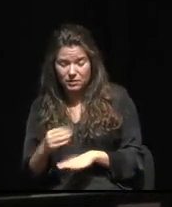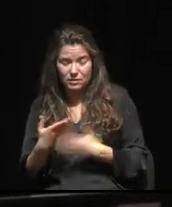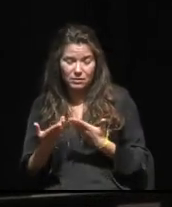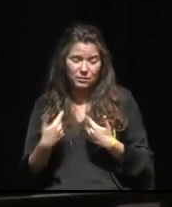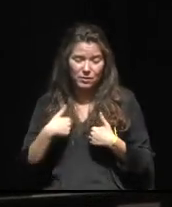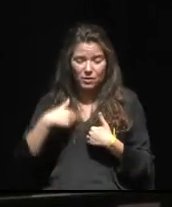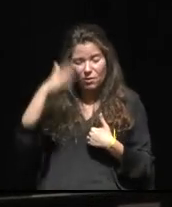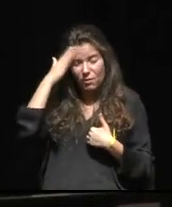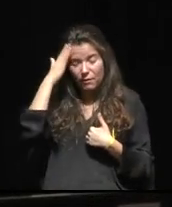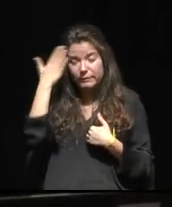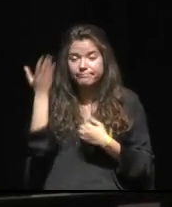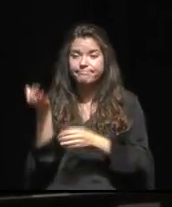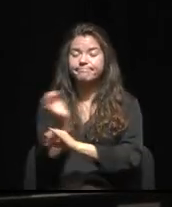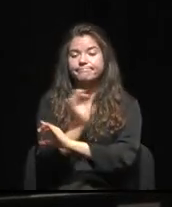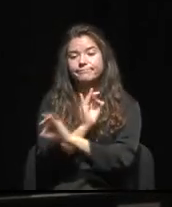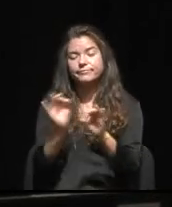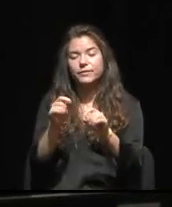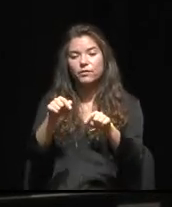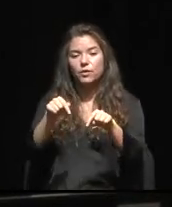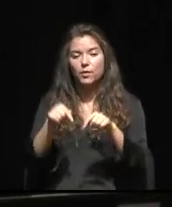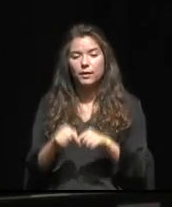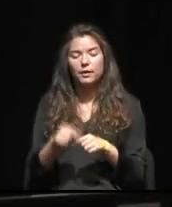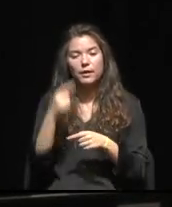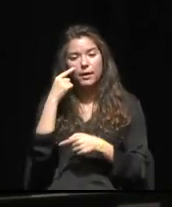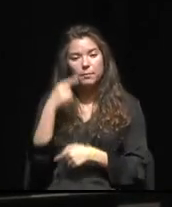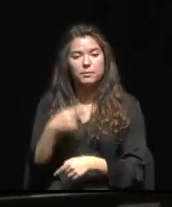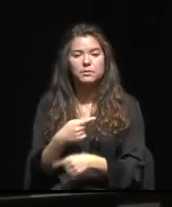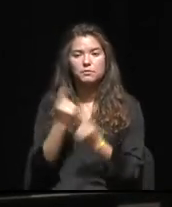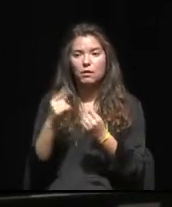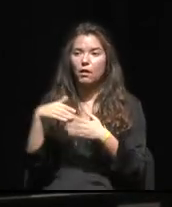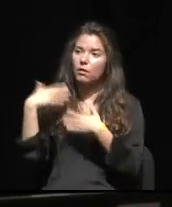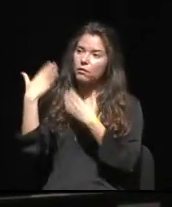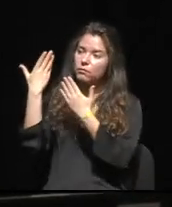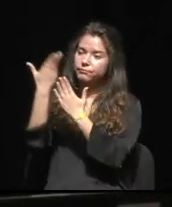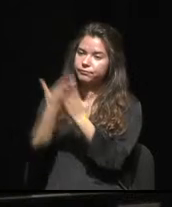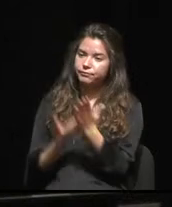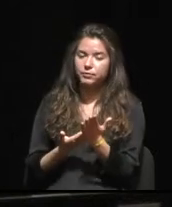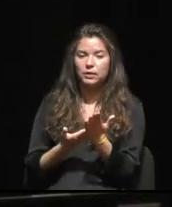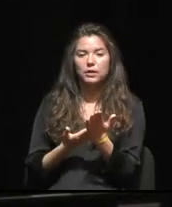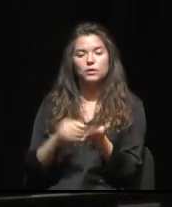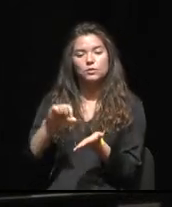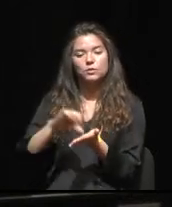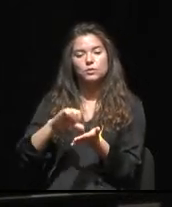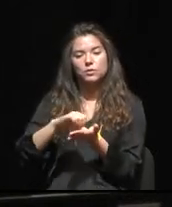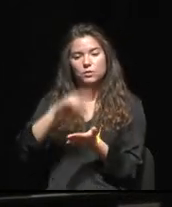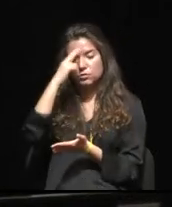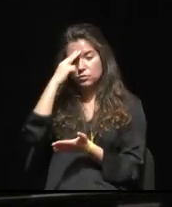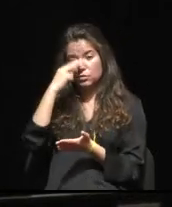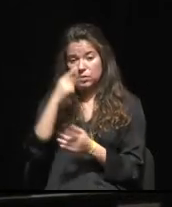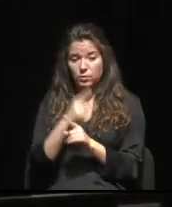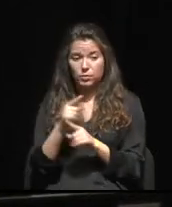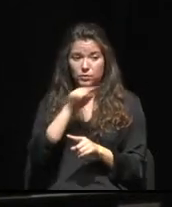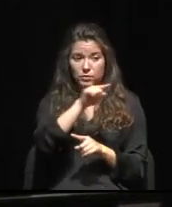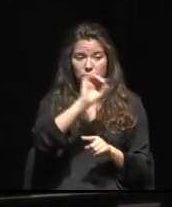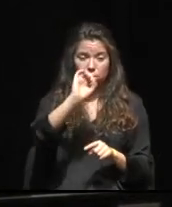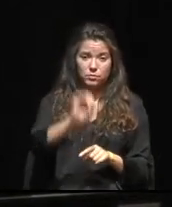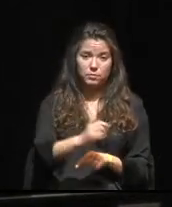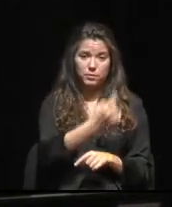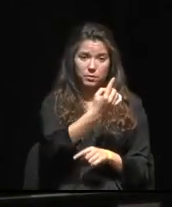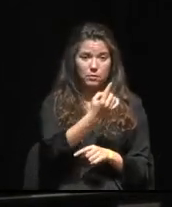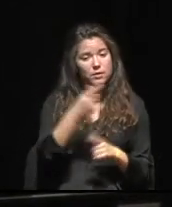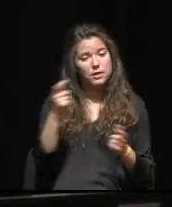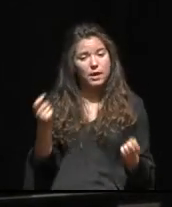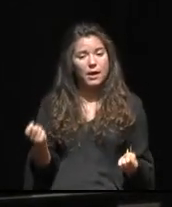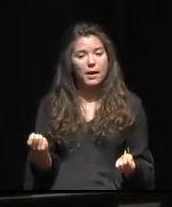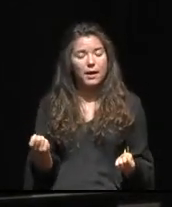absolutamente incrível que venham aqui e apresentar um voto sobre os centros históricos sendo que foram os primeiros senhores a